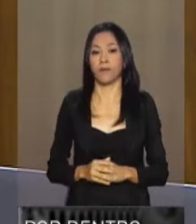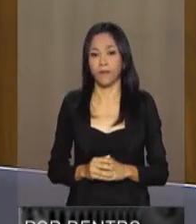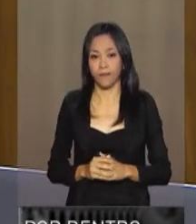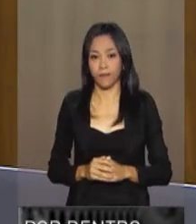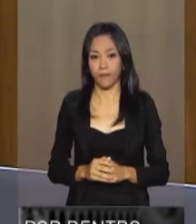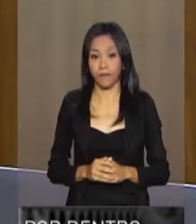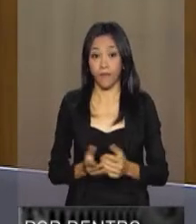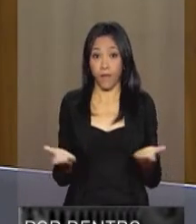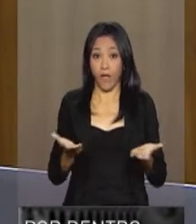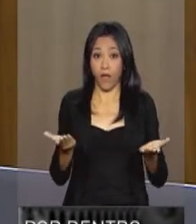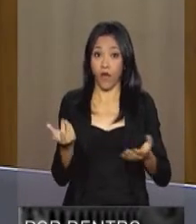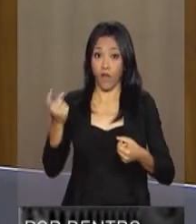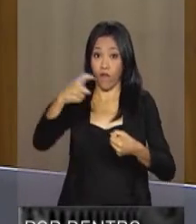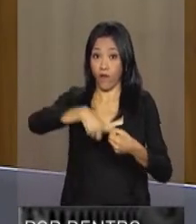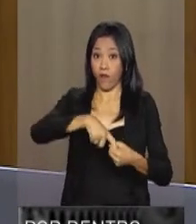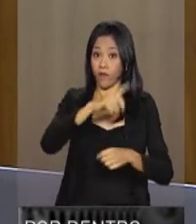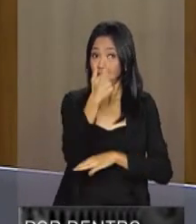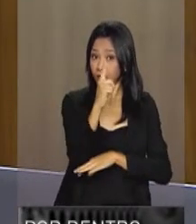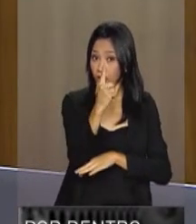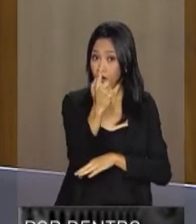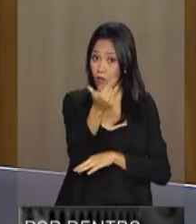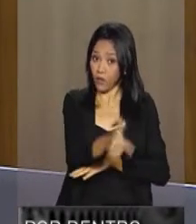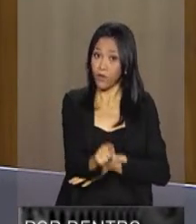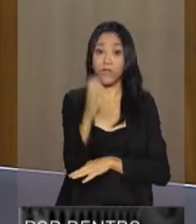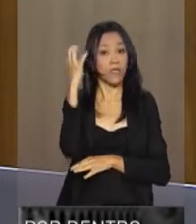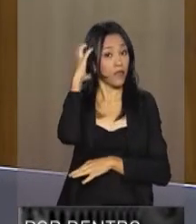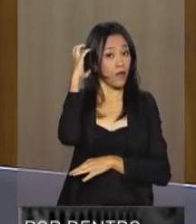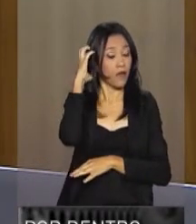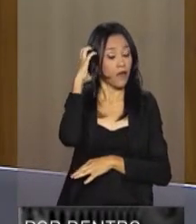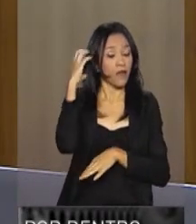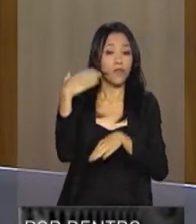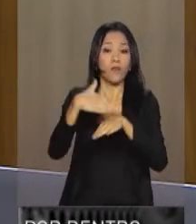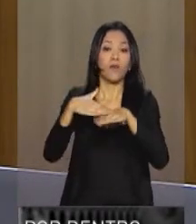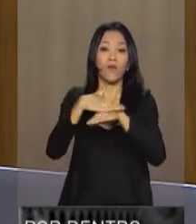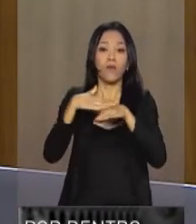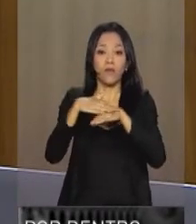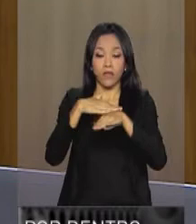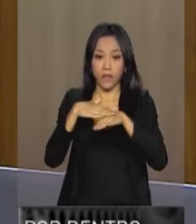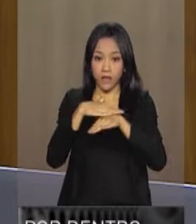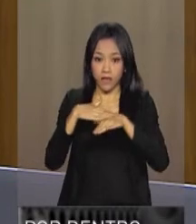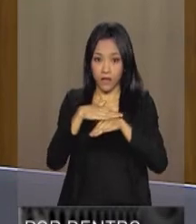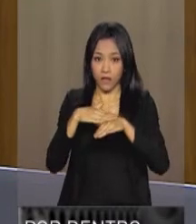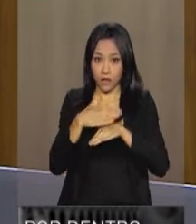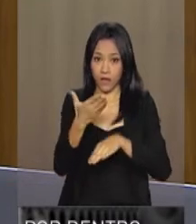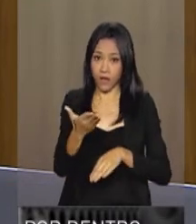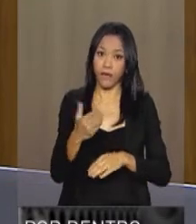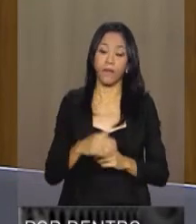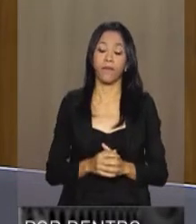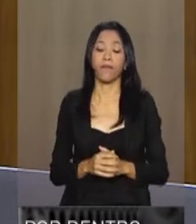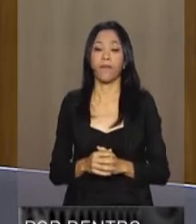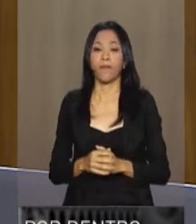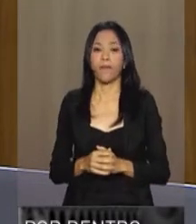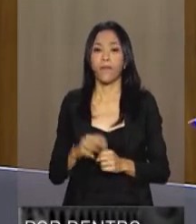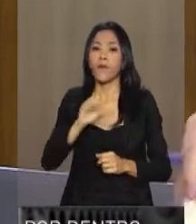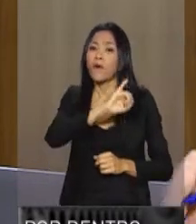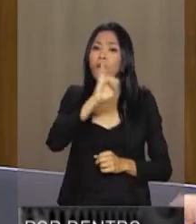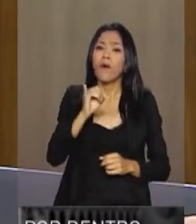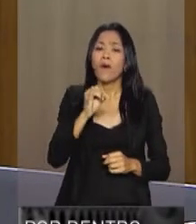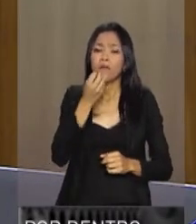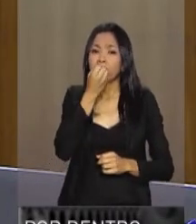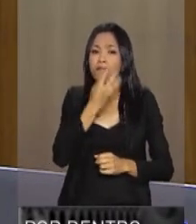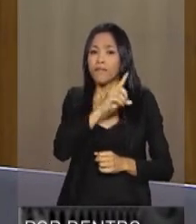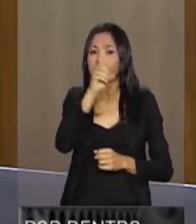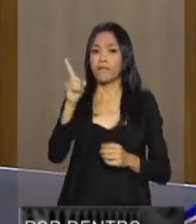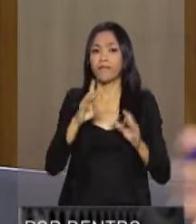a gente volta de goiânia goiás vamos conversar com fernando sousa da rádio 99,5 fm olá fernando bom dia pra